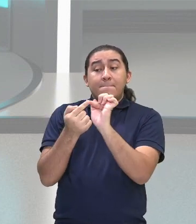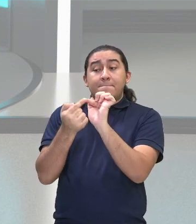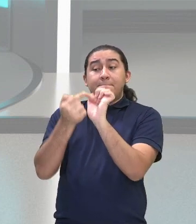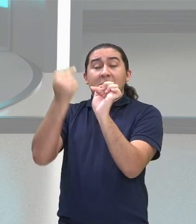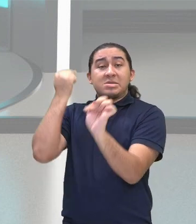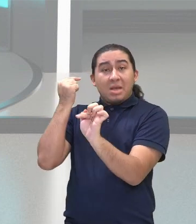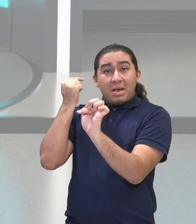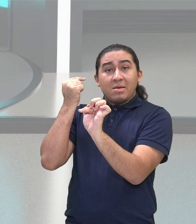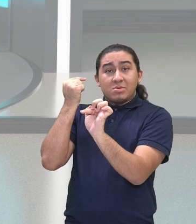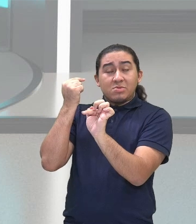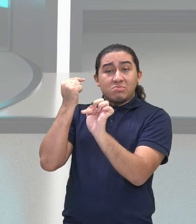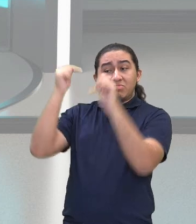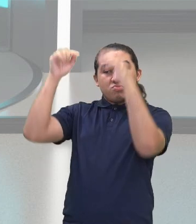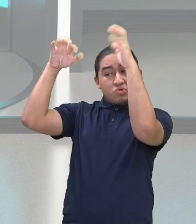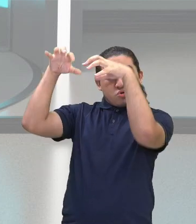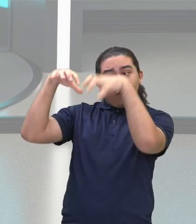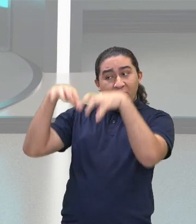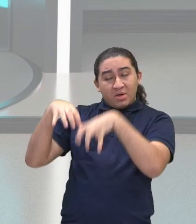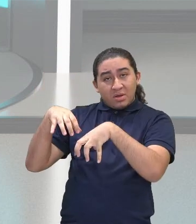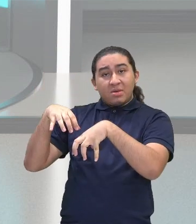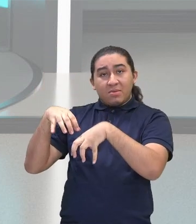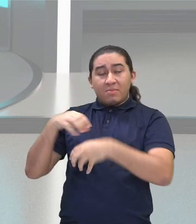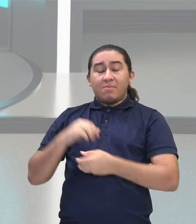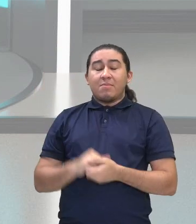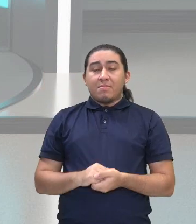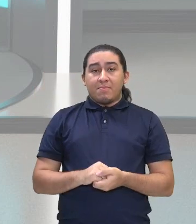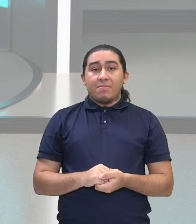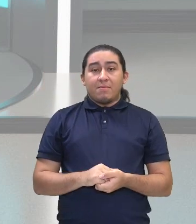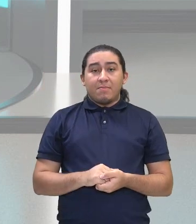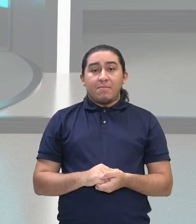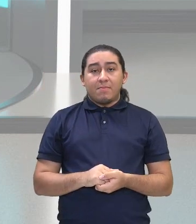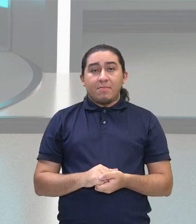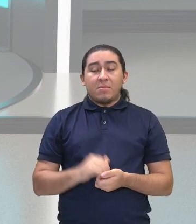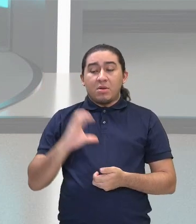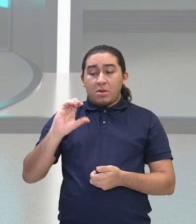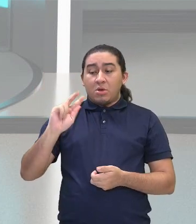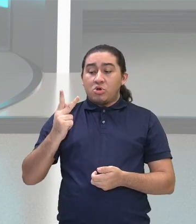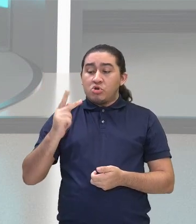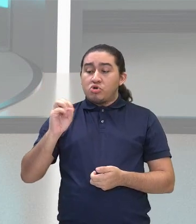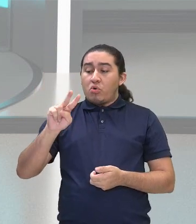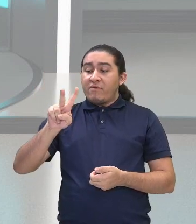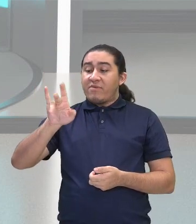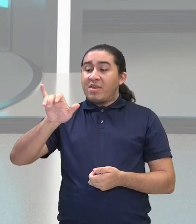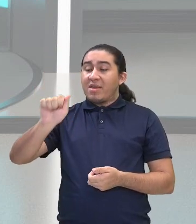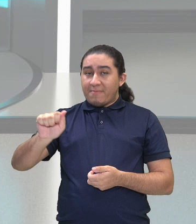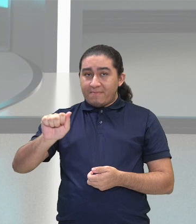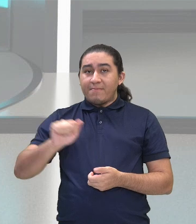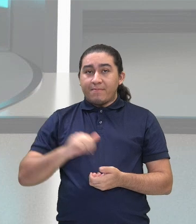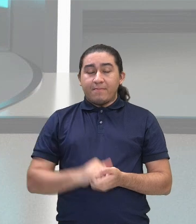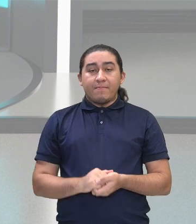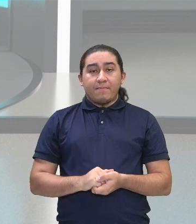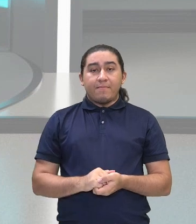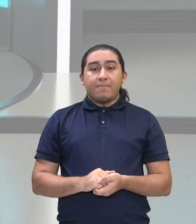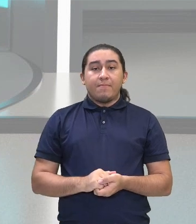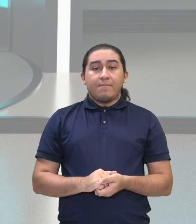Chovia, mas eu saí. Então alguma coisa aconteceu, interrompeu. Certo?